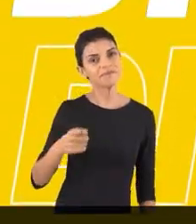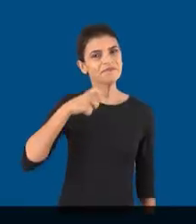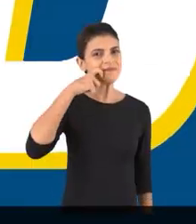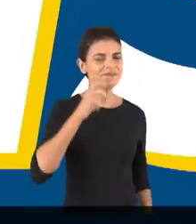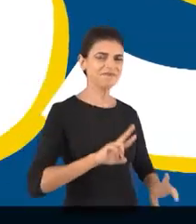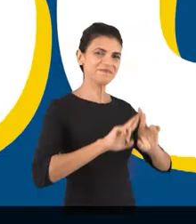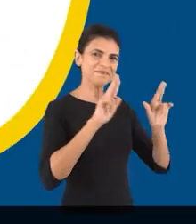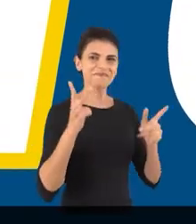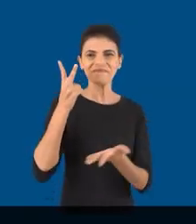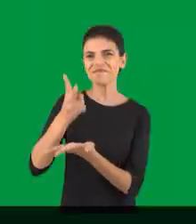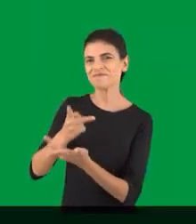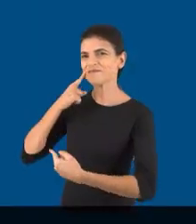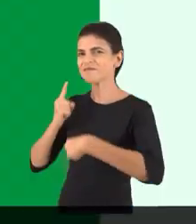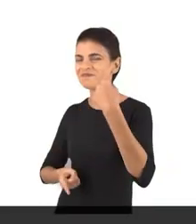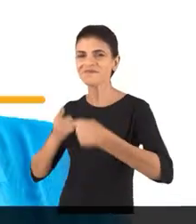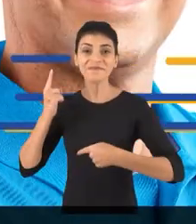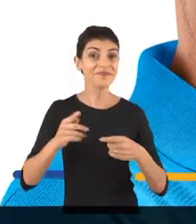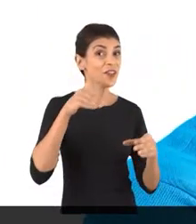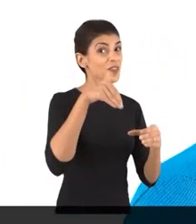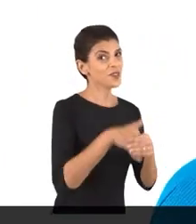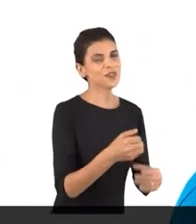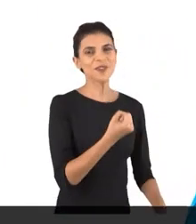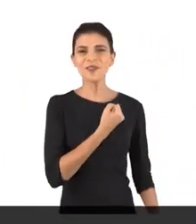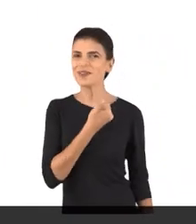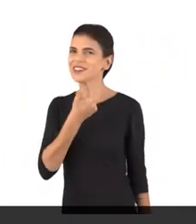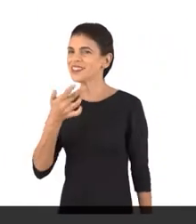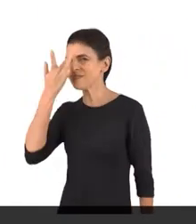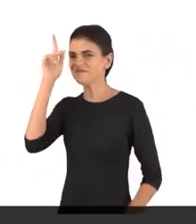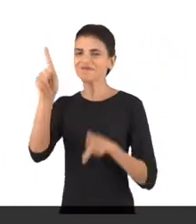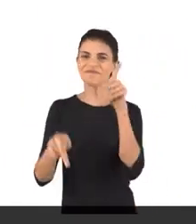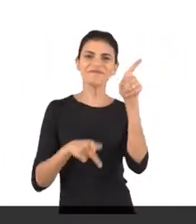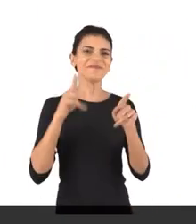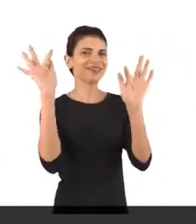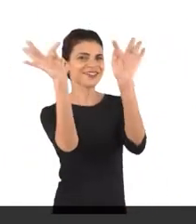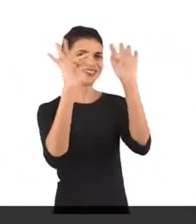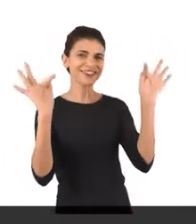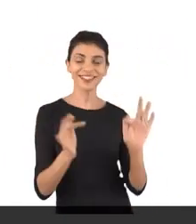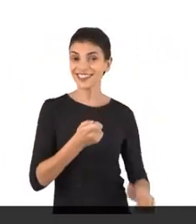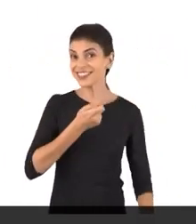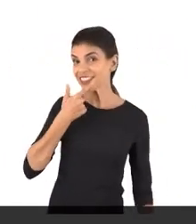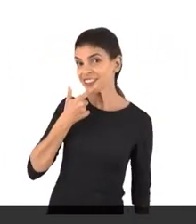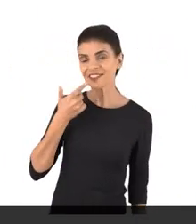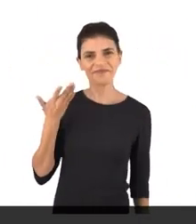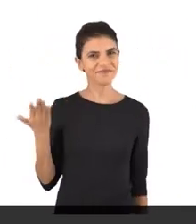acreditar, Luiz Lima é diferente disso tudo que está aí.